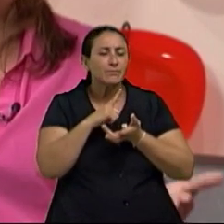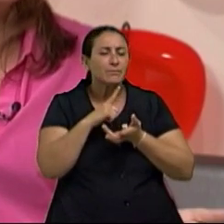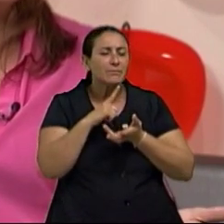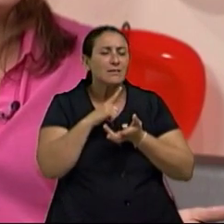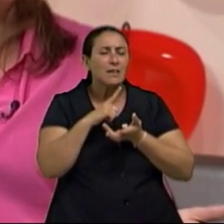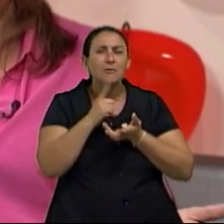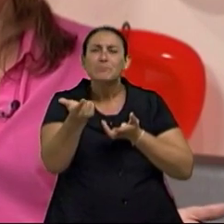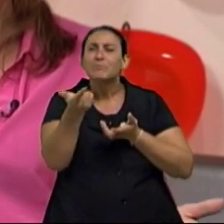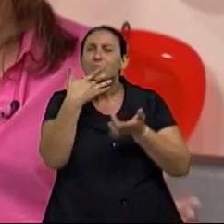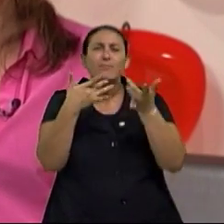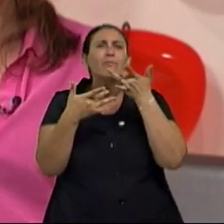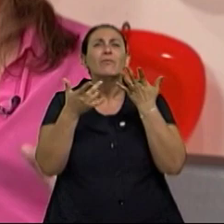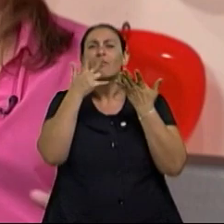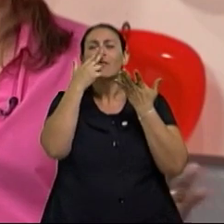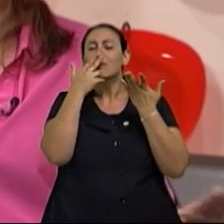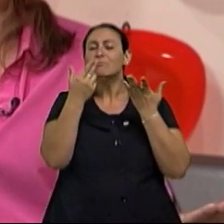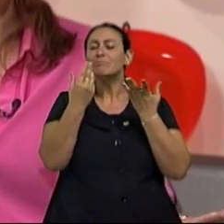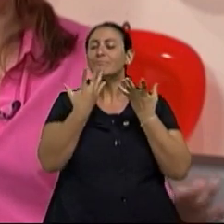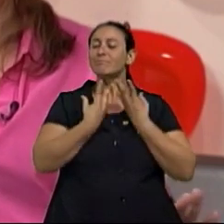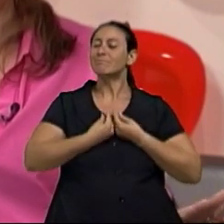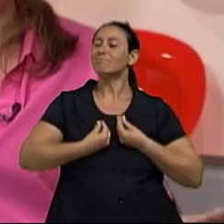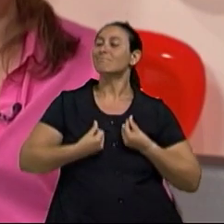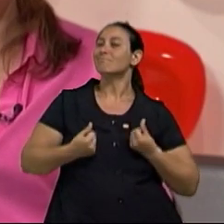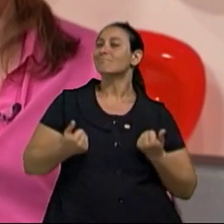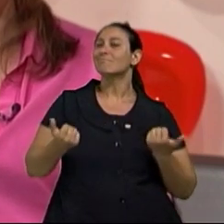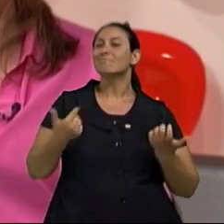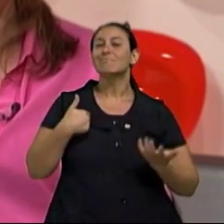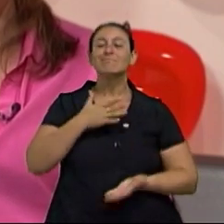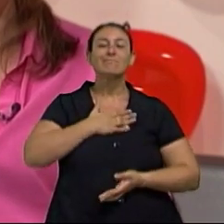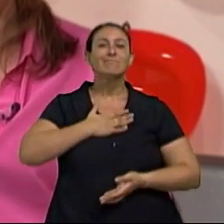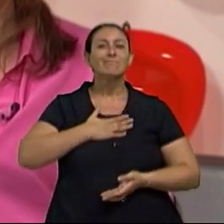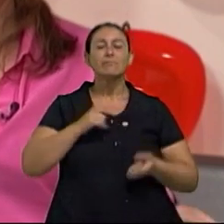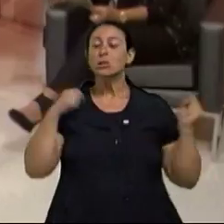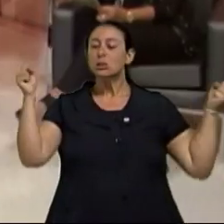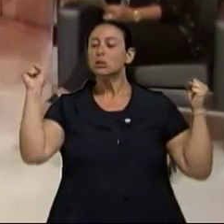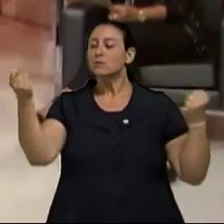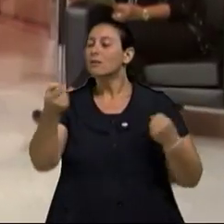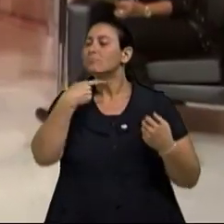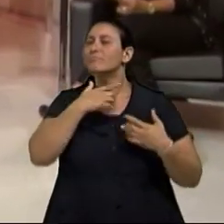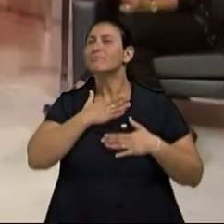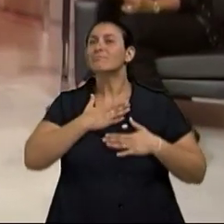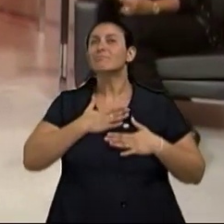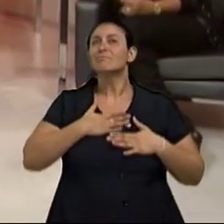com aquela saciedade, então... Você reduz o seu consumo a